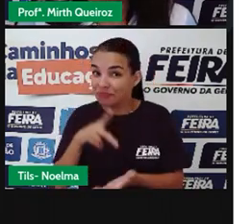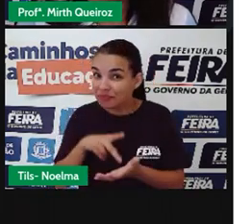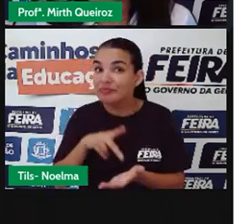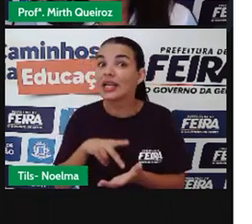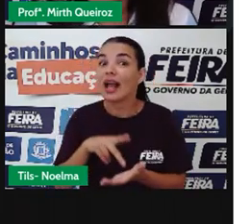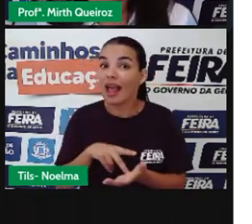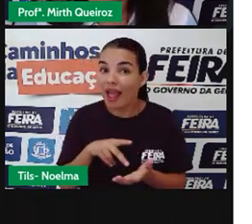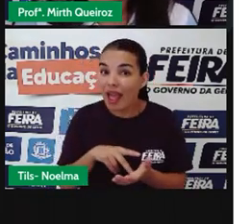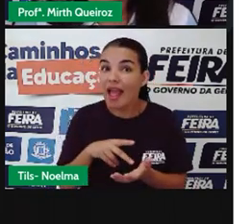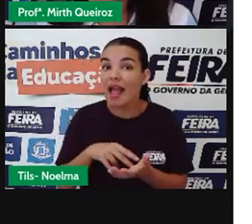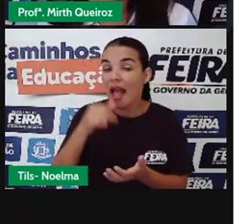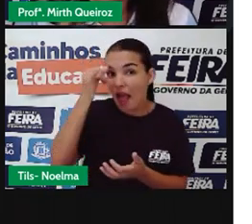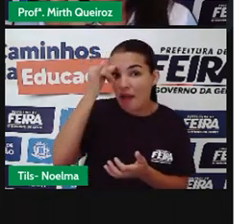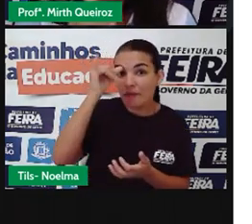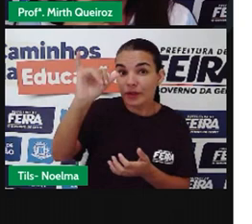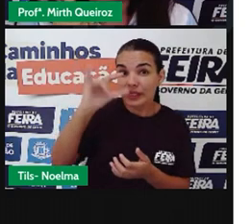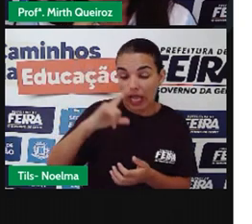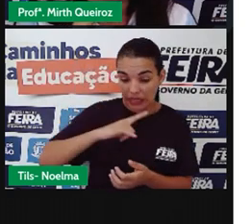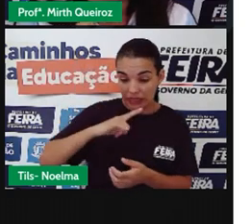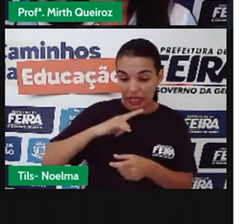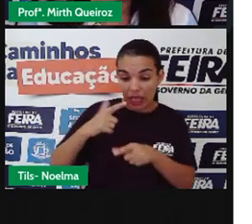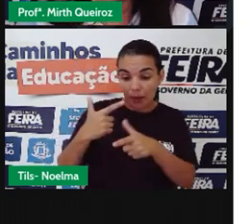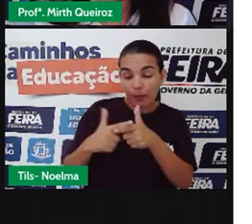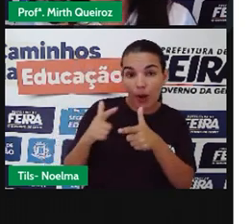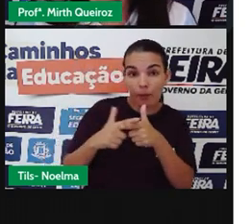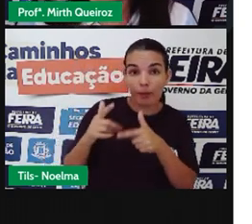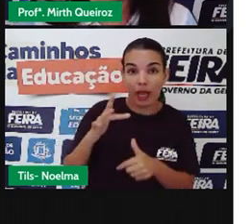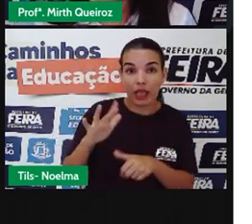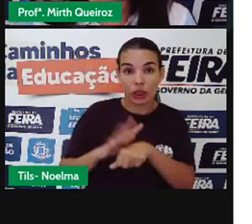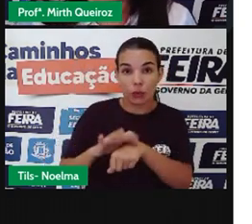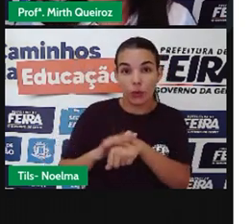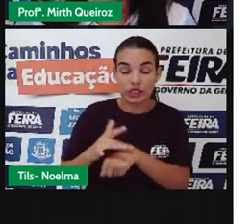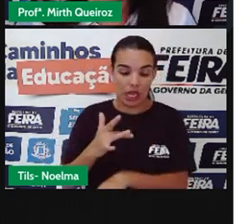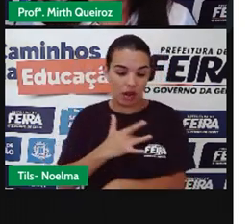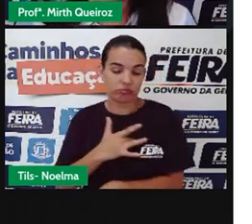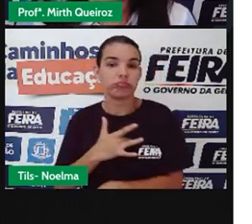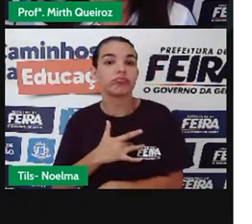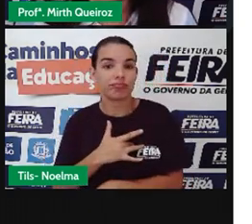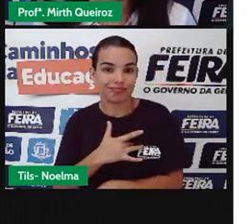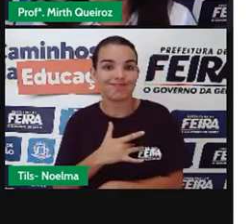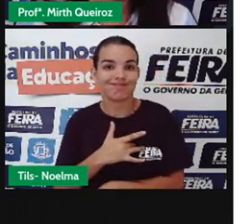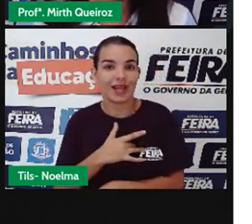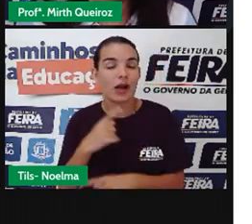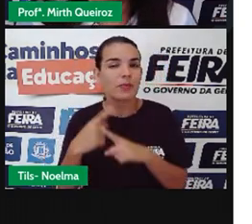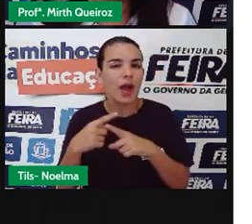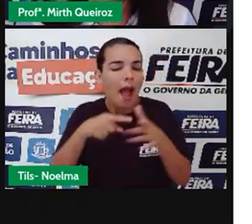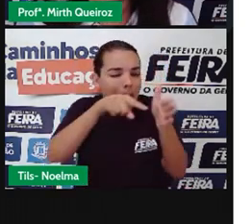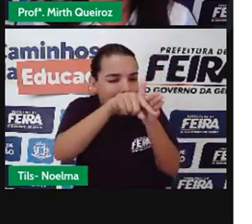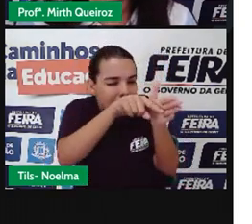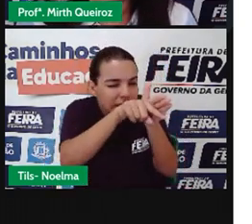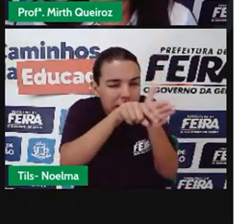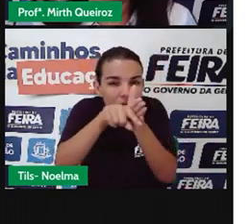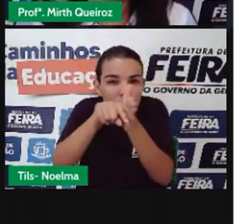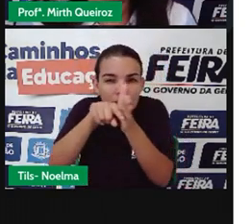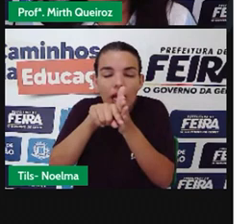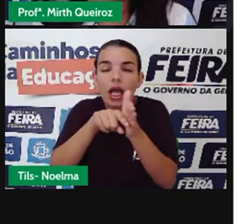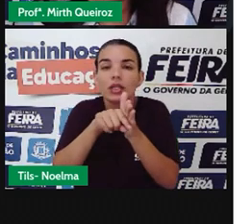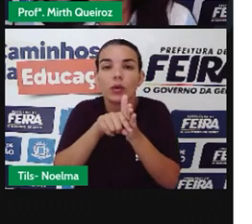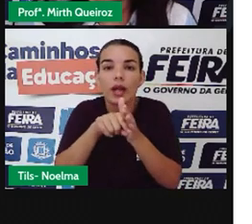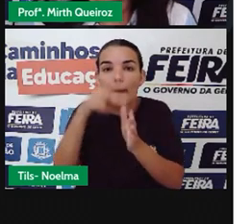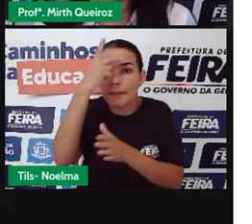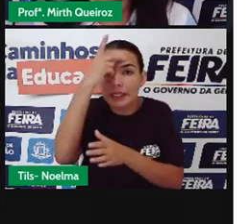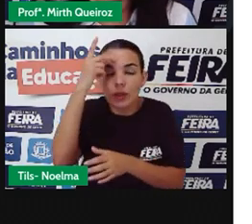do coração também agir bucal pesquisadores da Universidade de Columbia em Nova